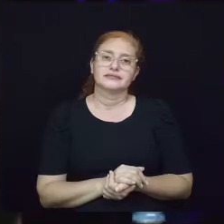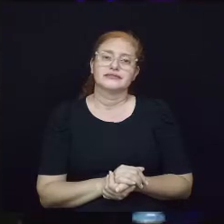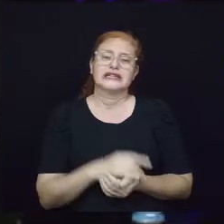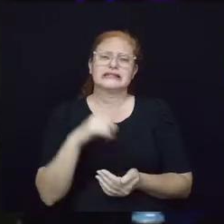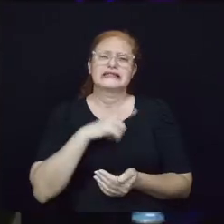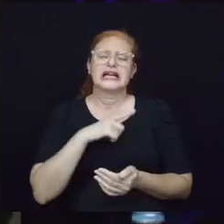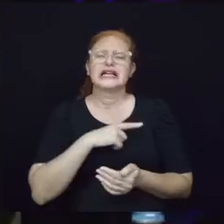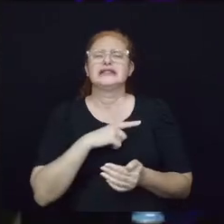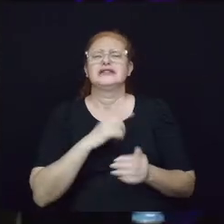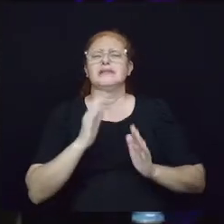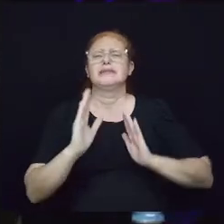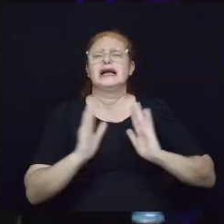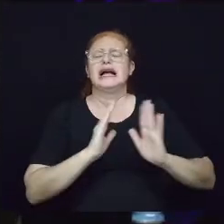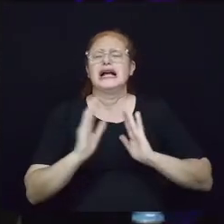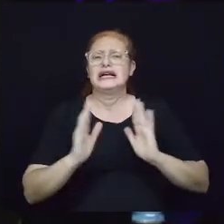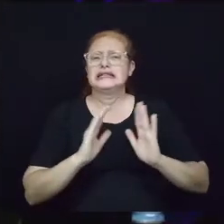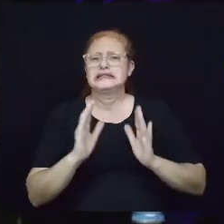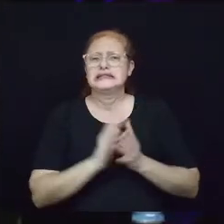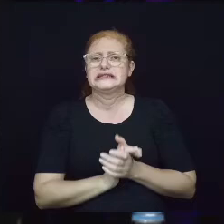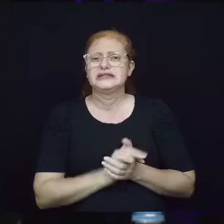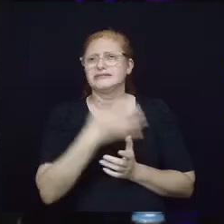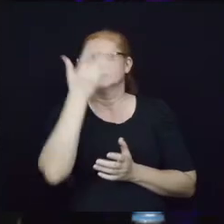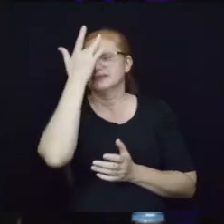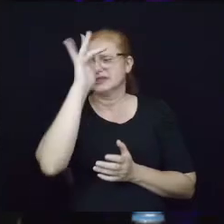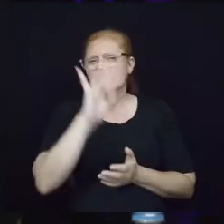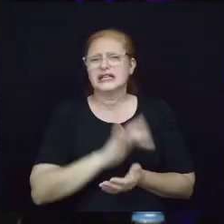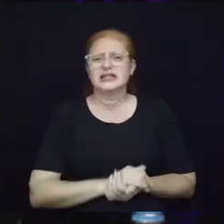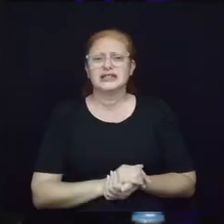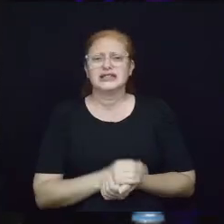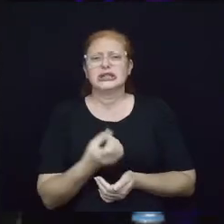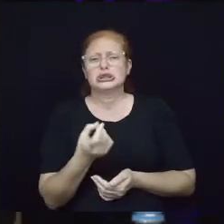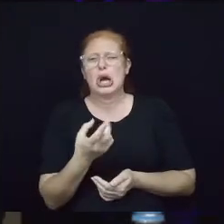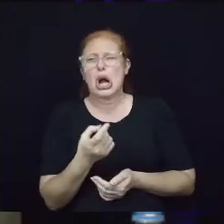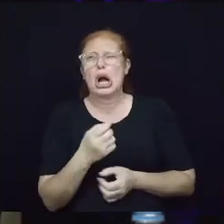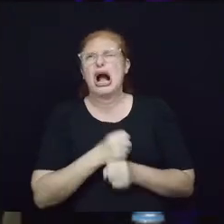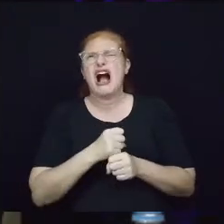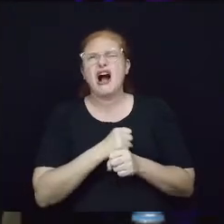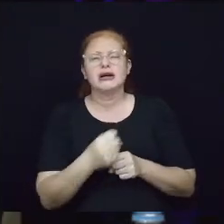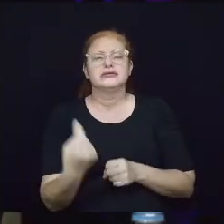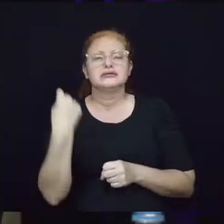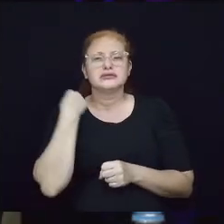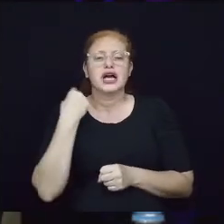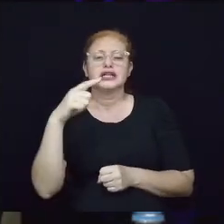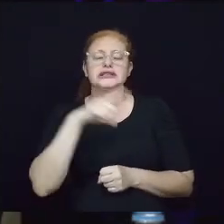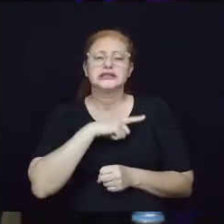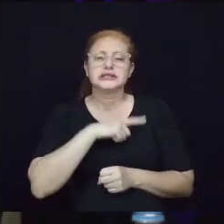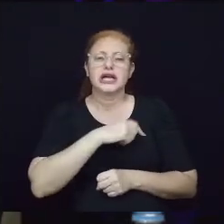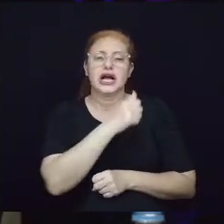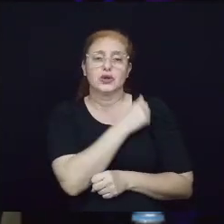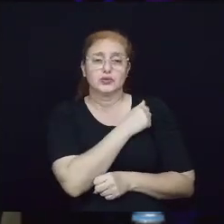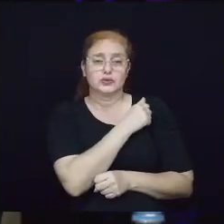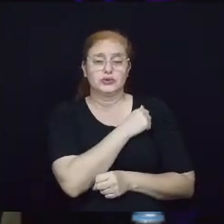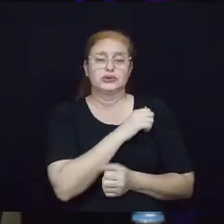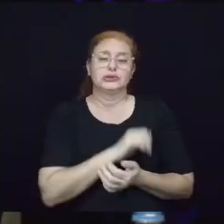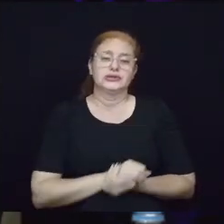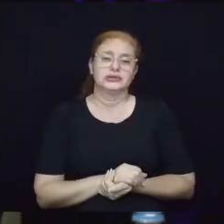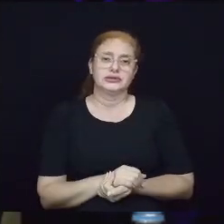teve uma época, uns 12 anos atrás, eu tive um aluno